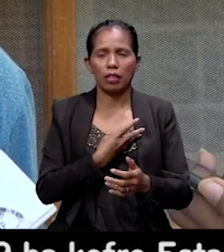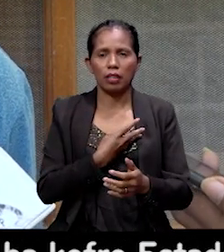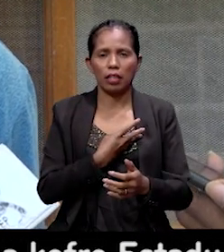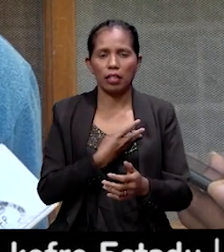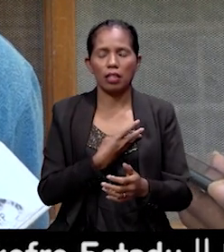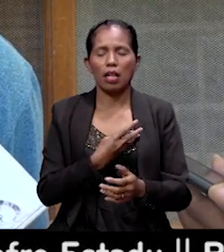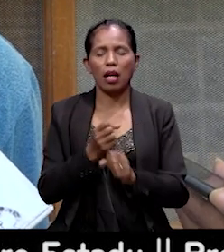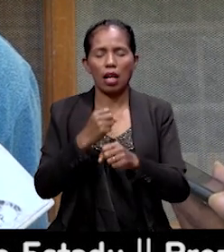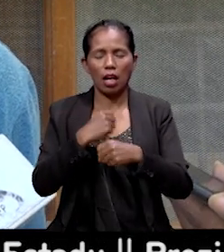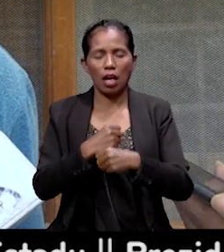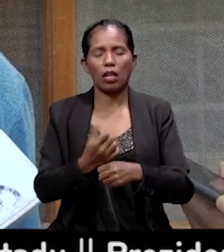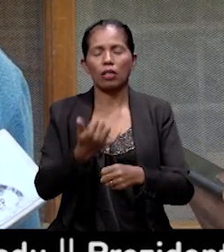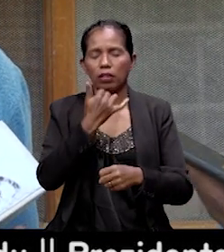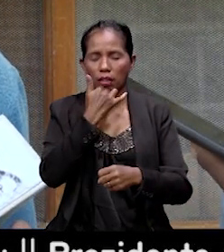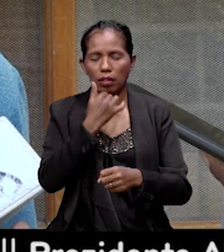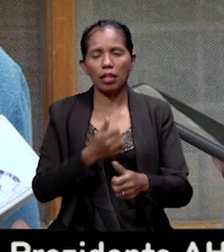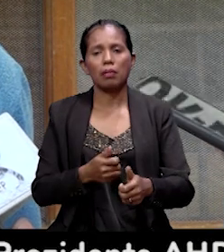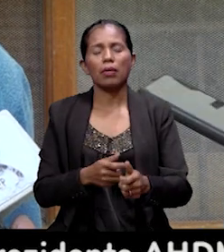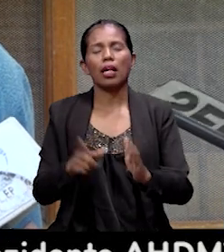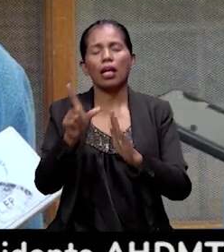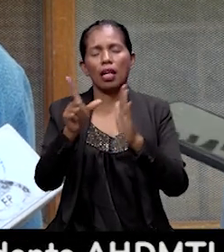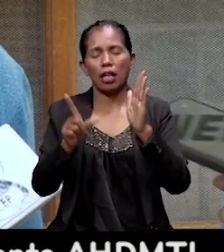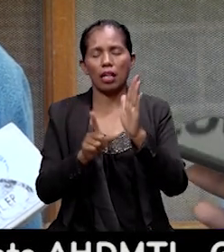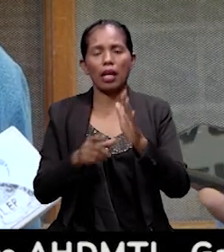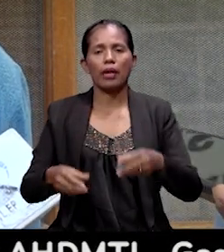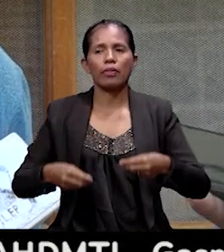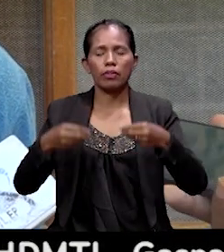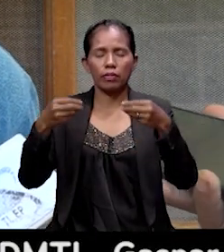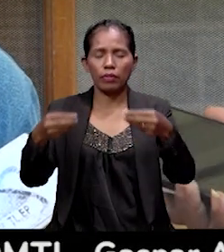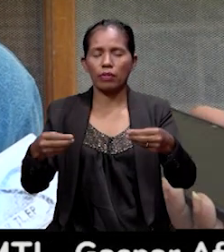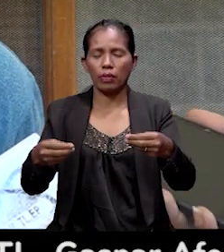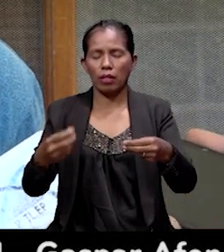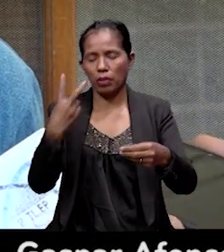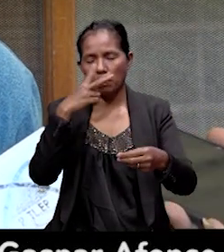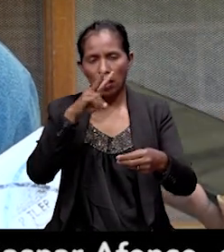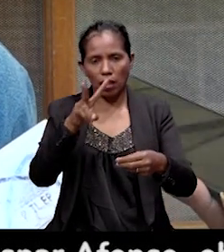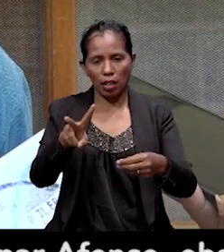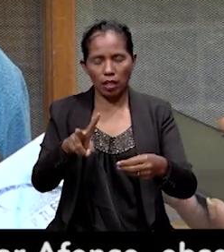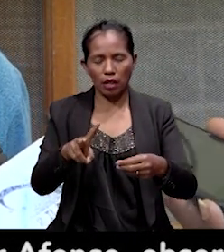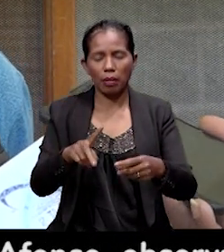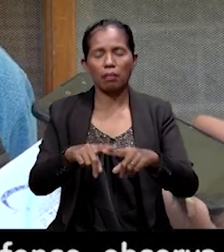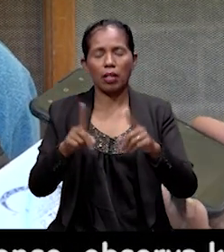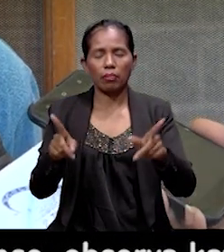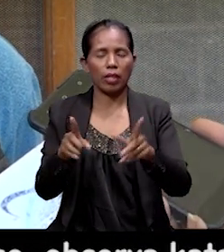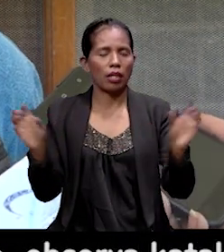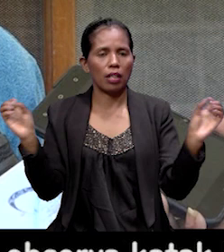durante nene nebe lei fo mba autoridade de segurança sira atu halo fiskalizasaun maybe la